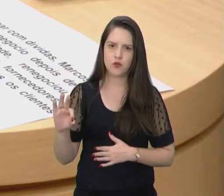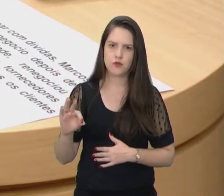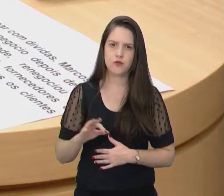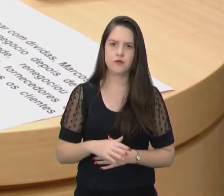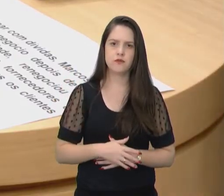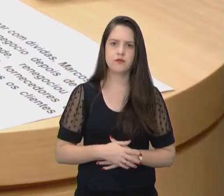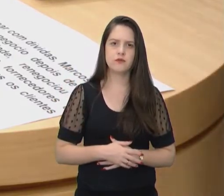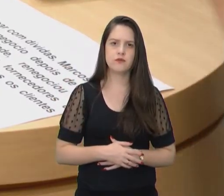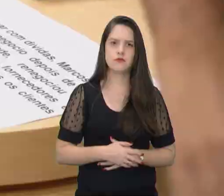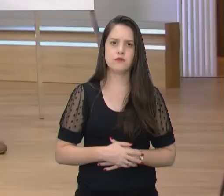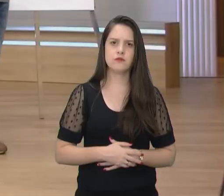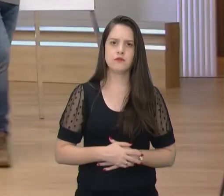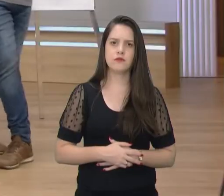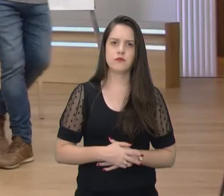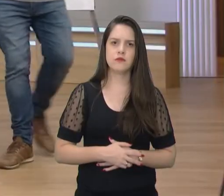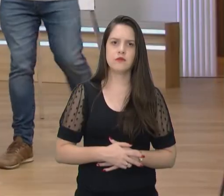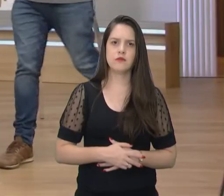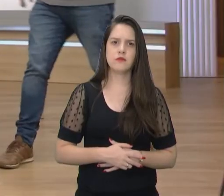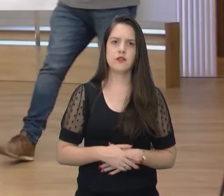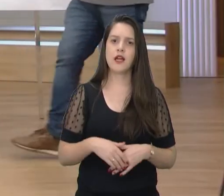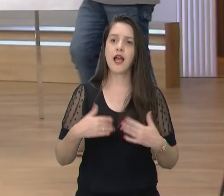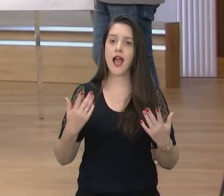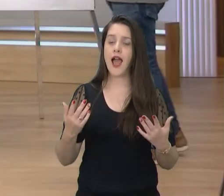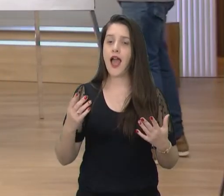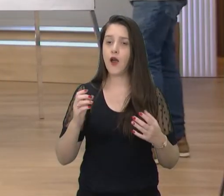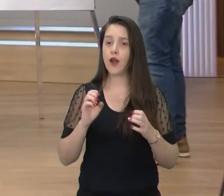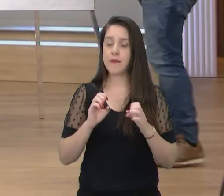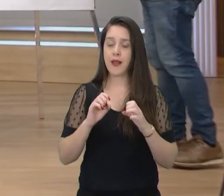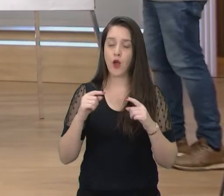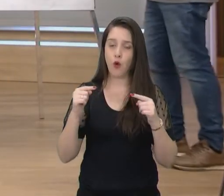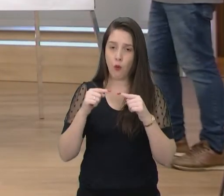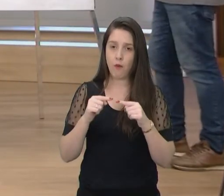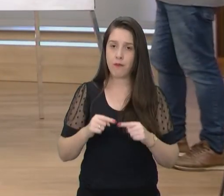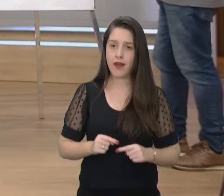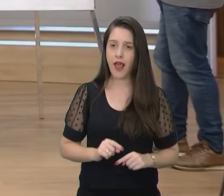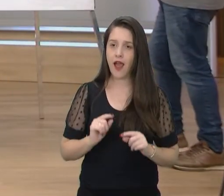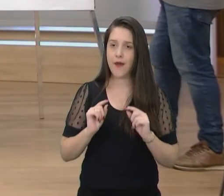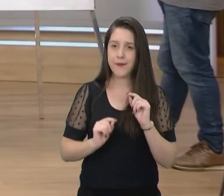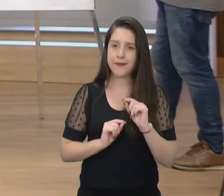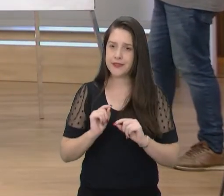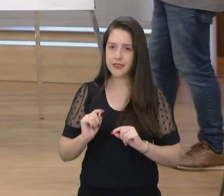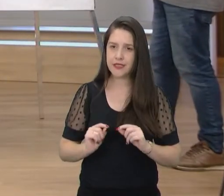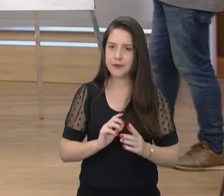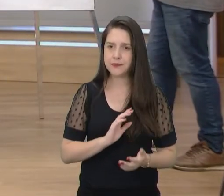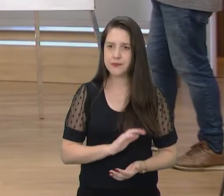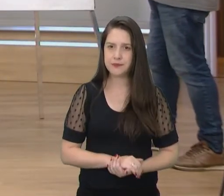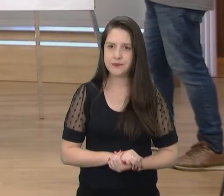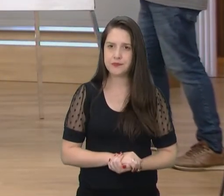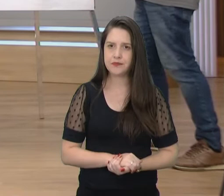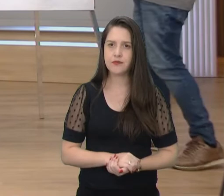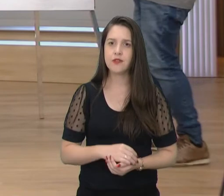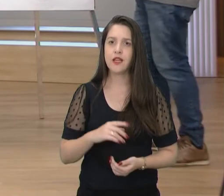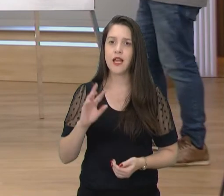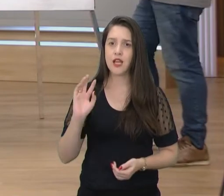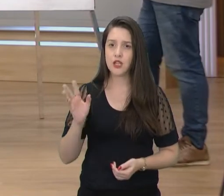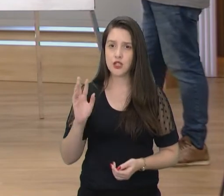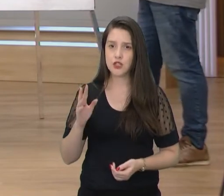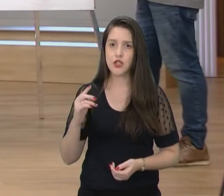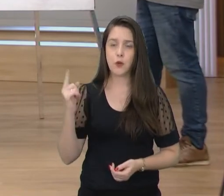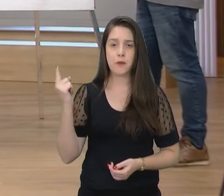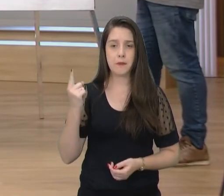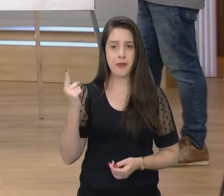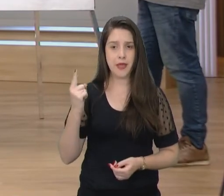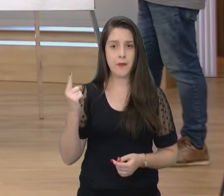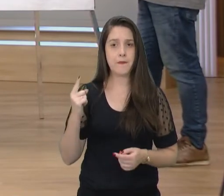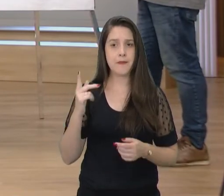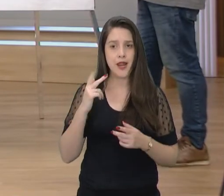bacana. Característica. Faltam só 4, Janaína. Agora da empresa, né? Agora, o que aconteceu com essa empresa, Vamos né? lá. Bom, a gente, ó, sem avaliação de